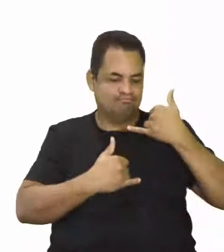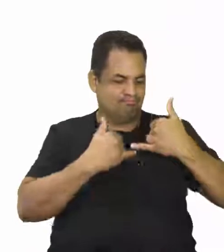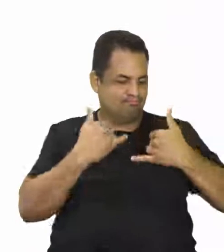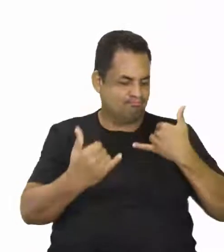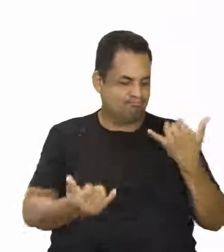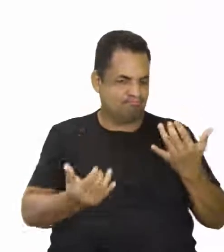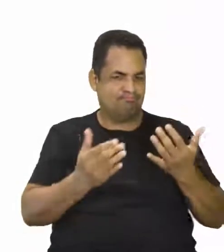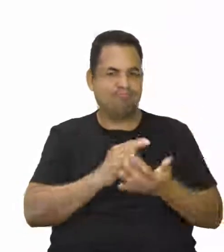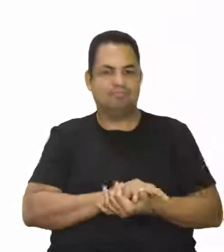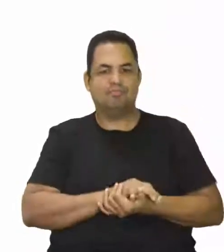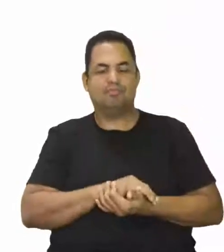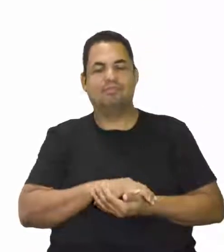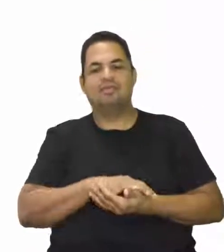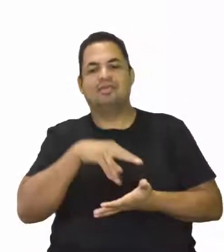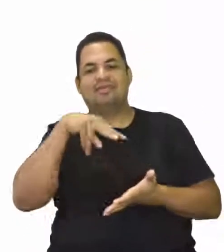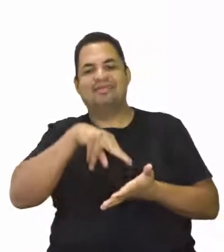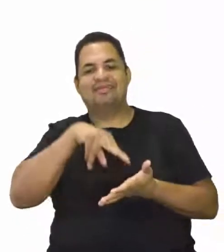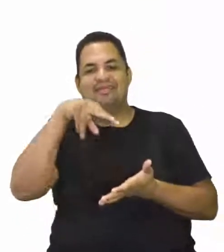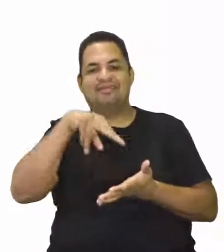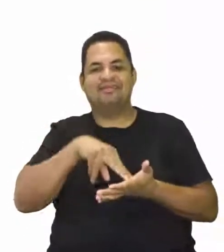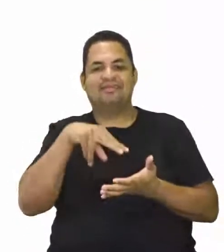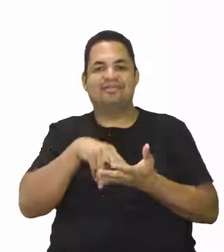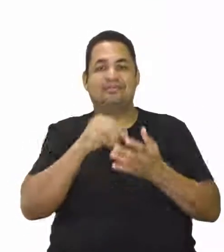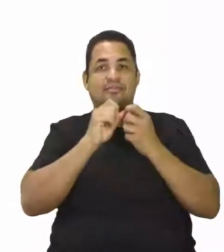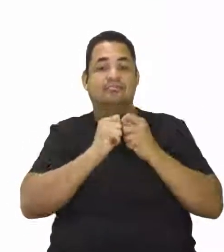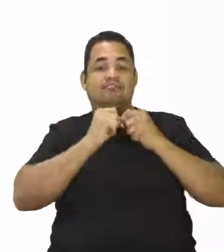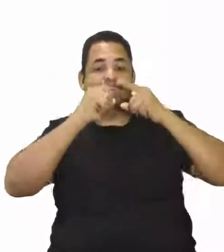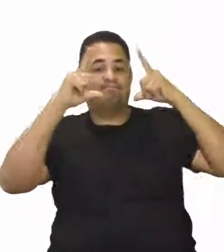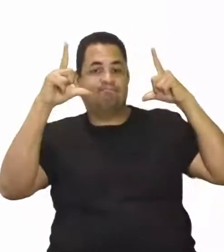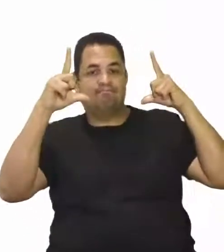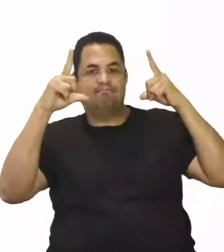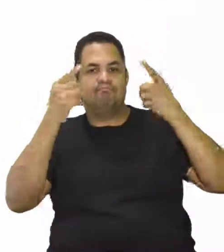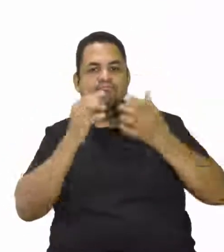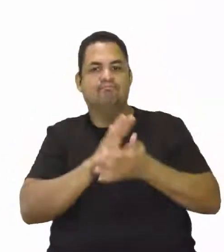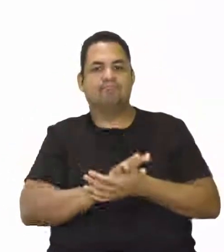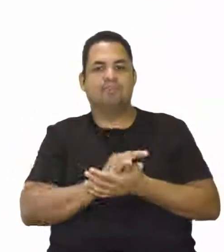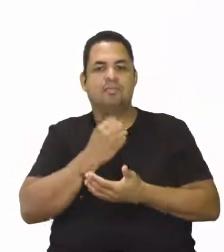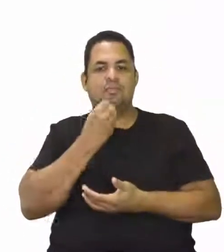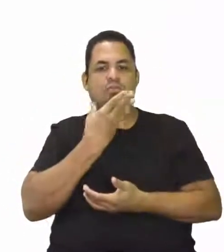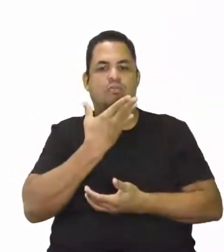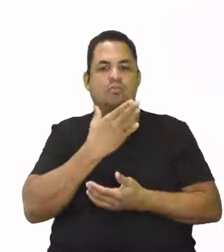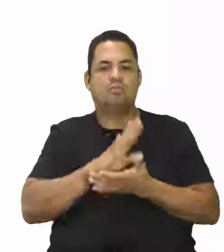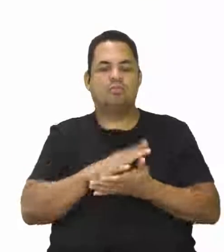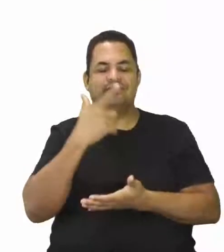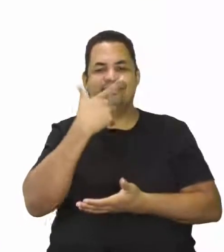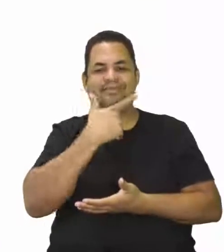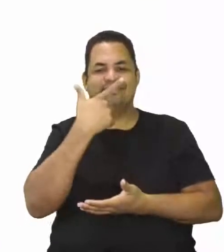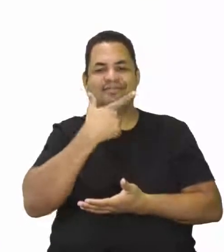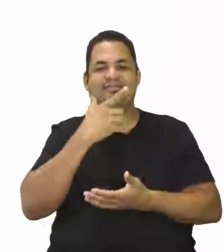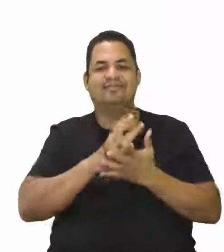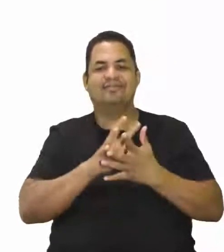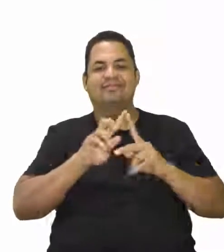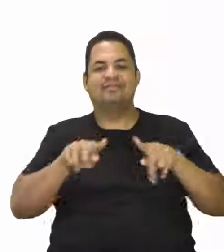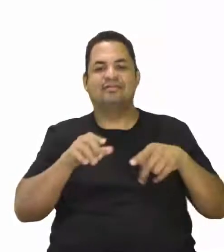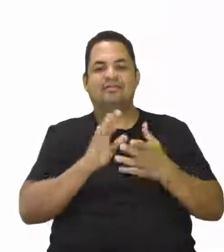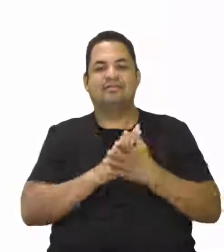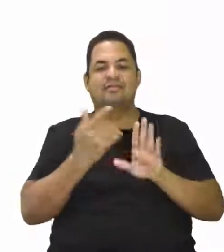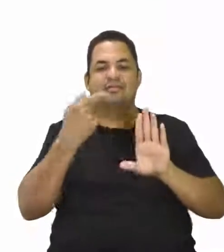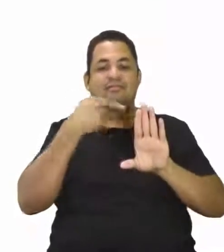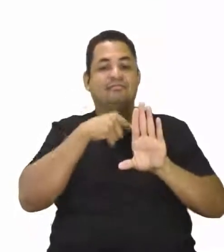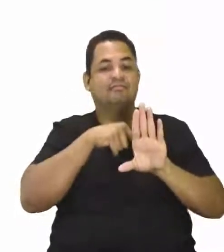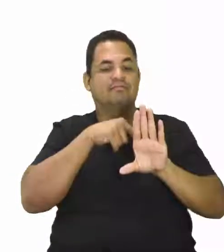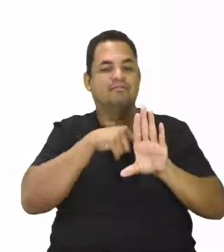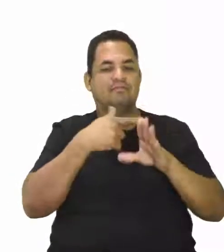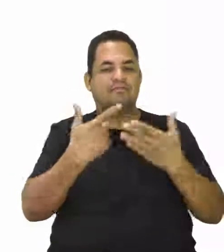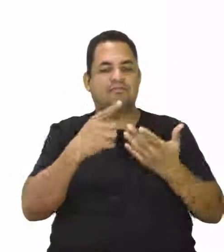questão do humor, despertar mesmo o lado bom, o lado engraçado. Mas, por trás,